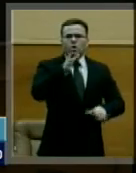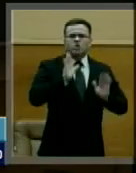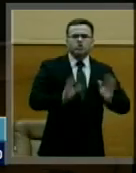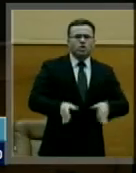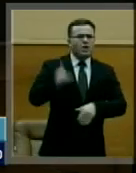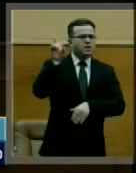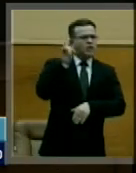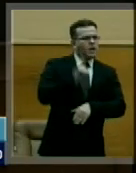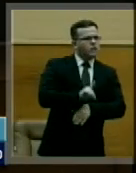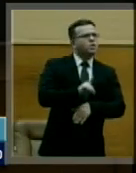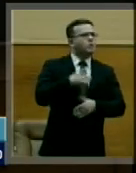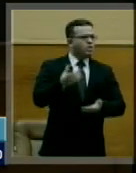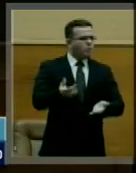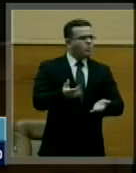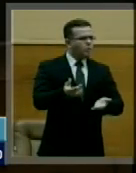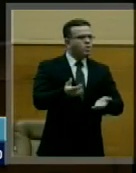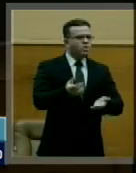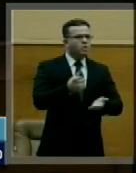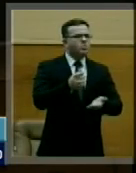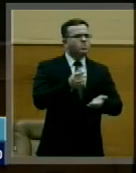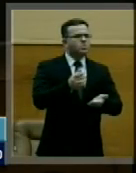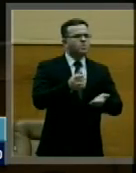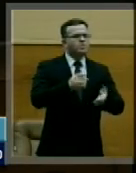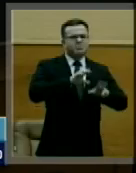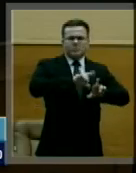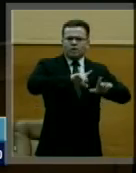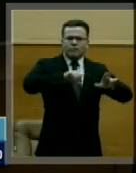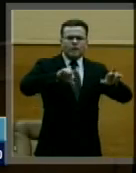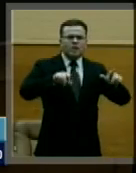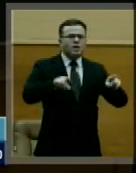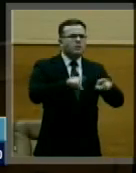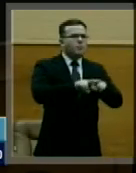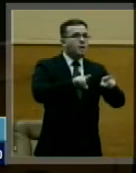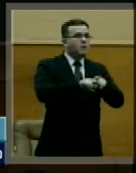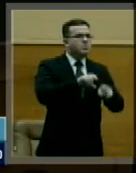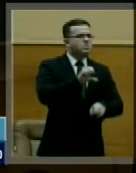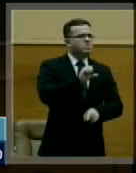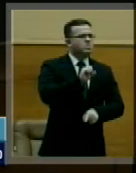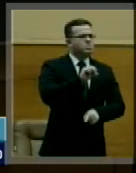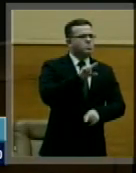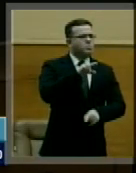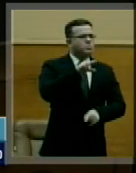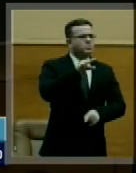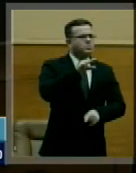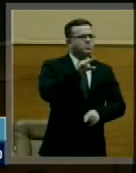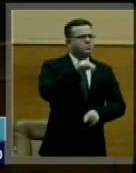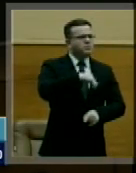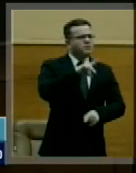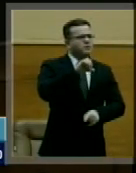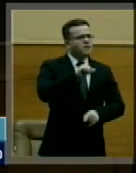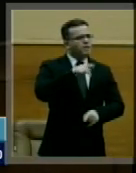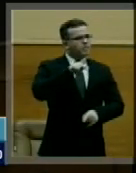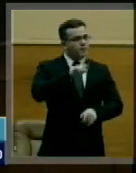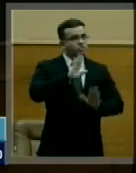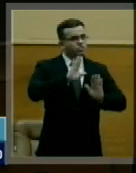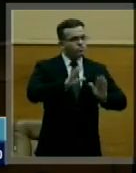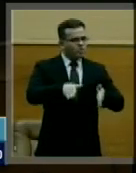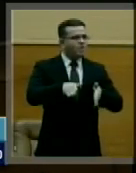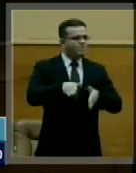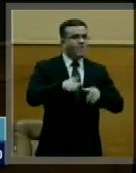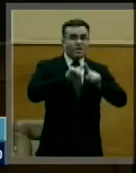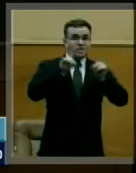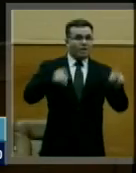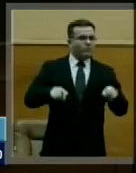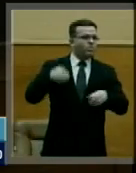Associação dos Engenheiros Agrônomos de Sergipe, e também na antiga SUDAP, ele chegou a ser o presidente da Associação dos Servidores da SUDAP,